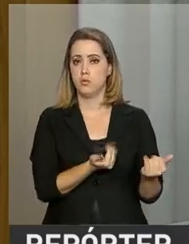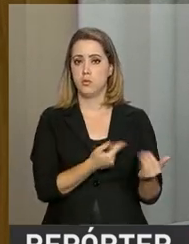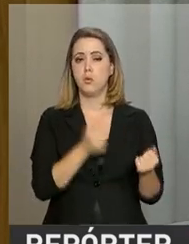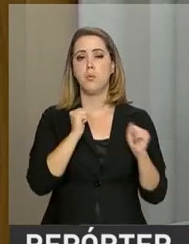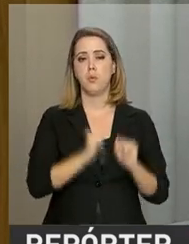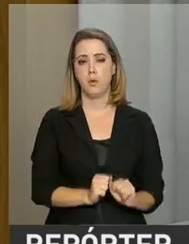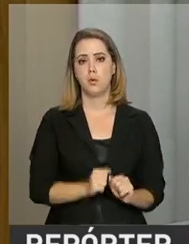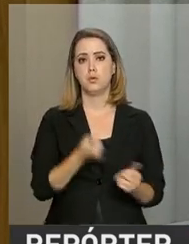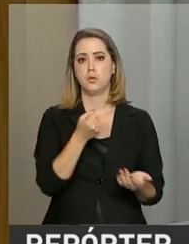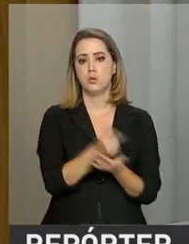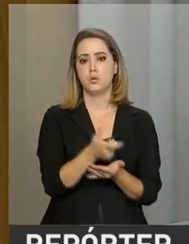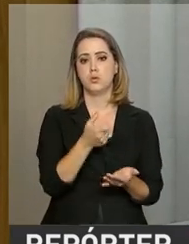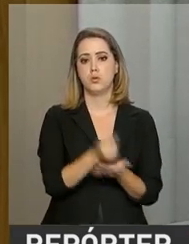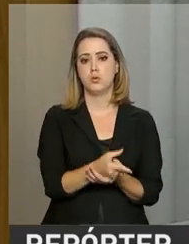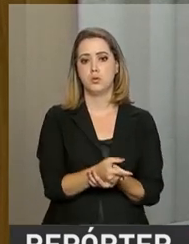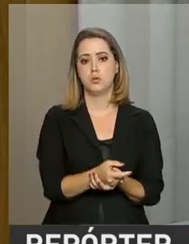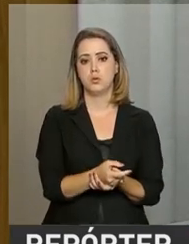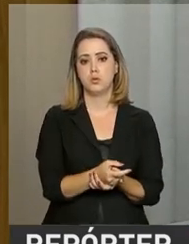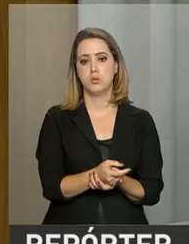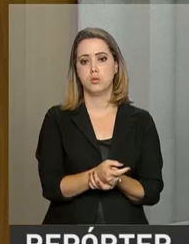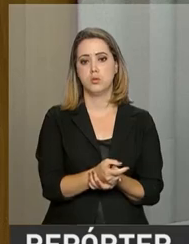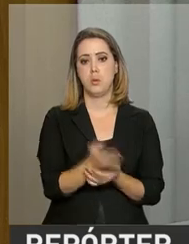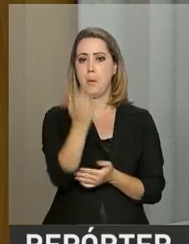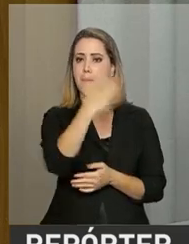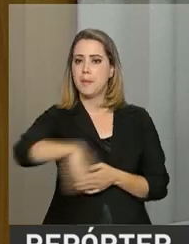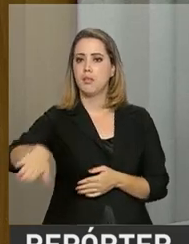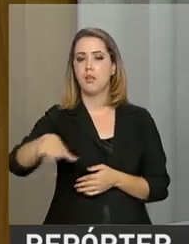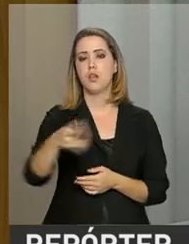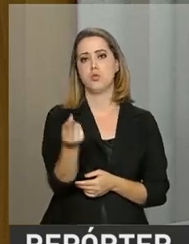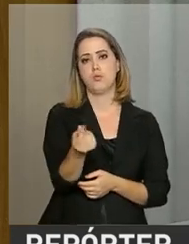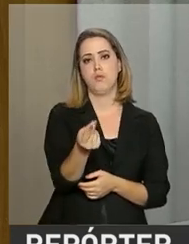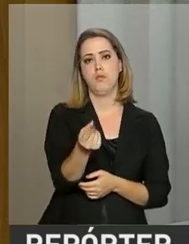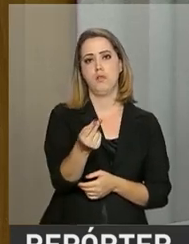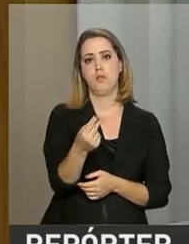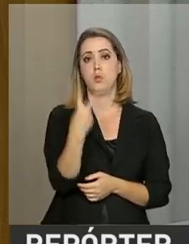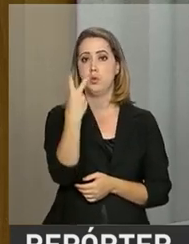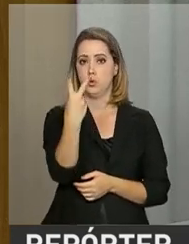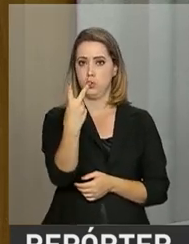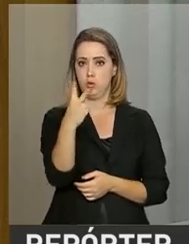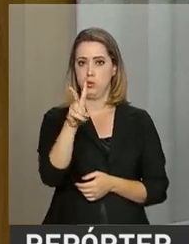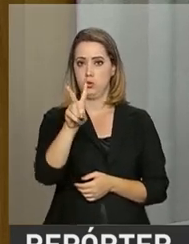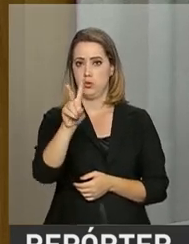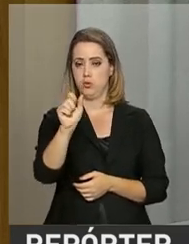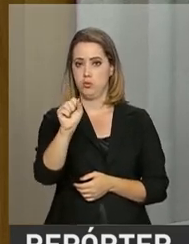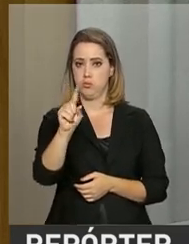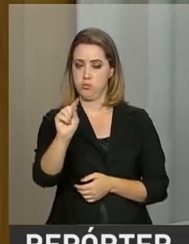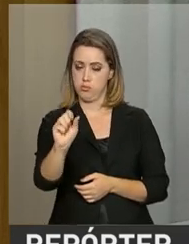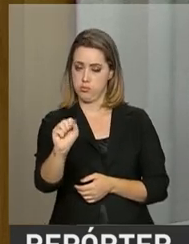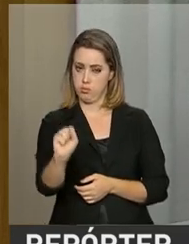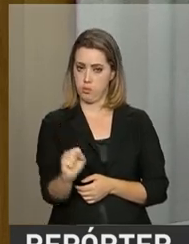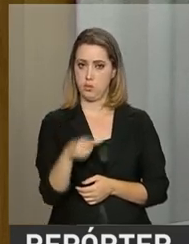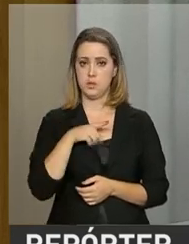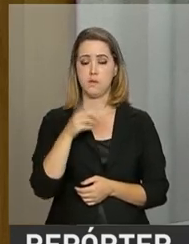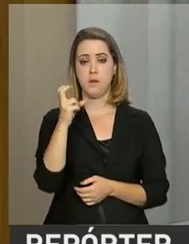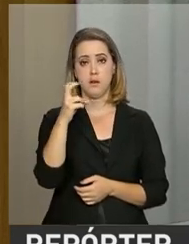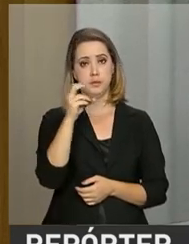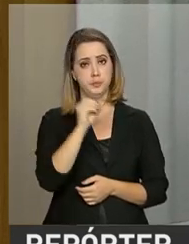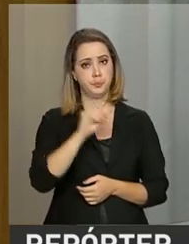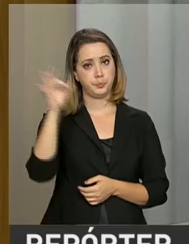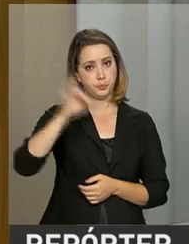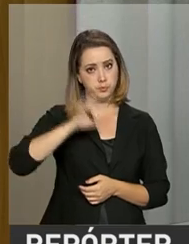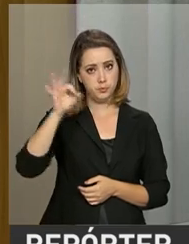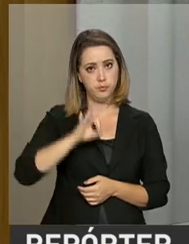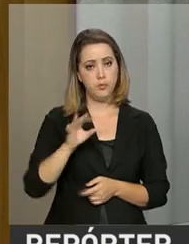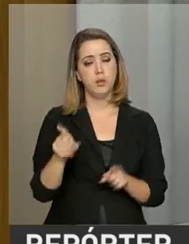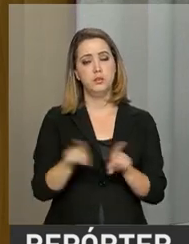você comprará a passagem pela metade do preço sendo duas vagas para 50% de entrada e mais